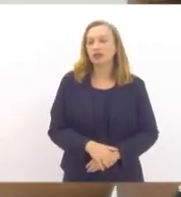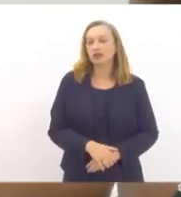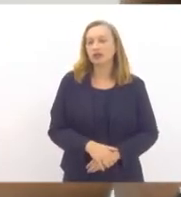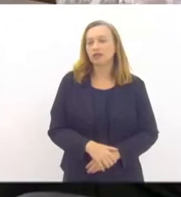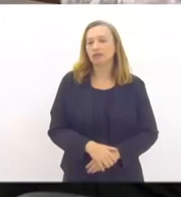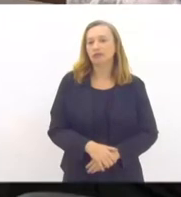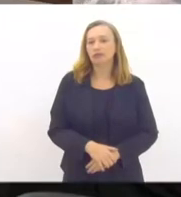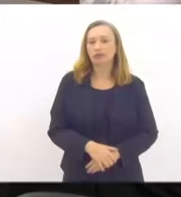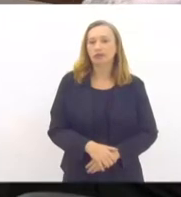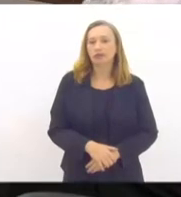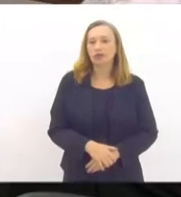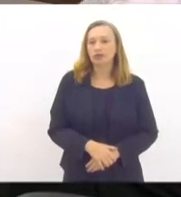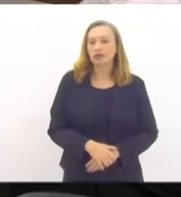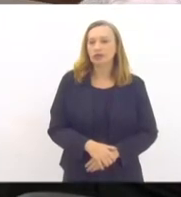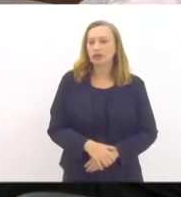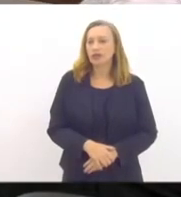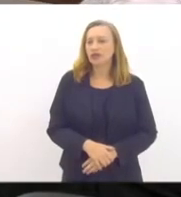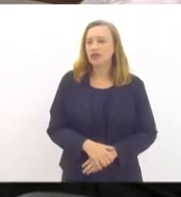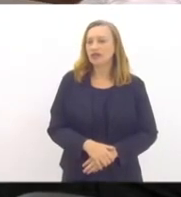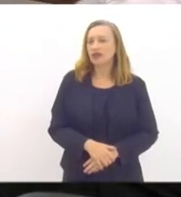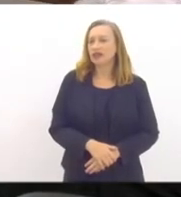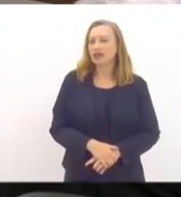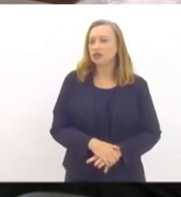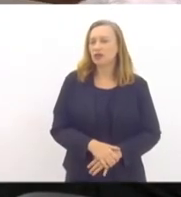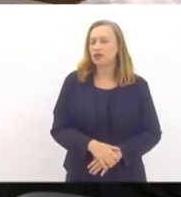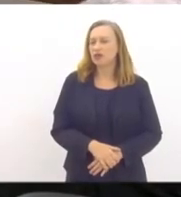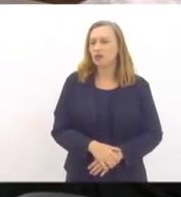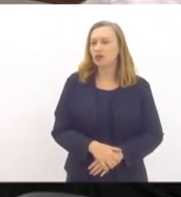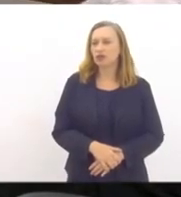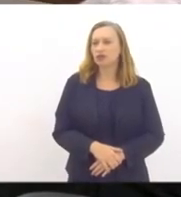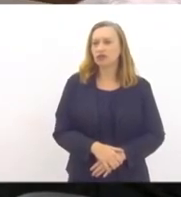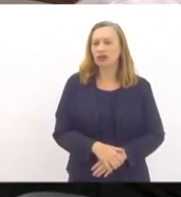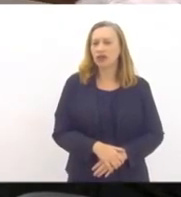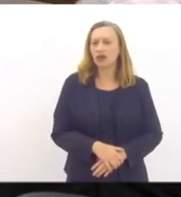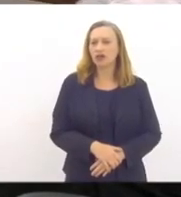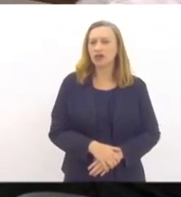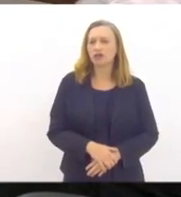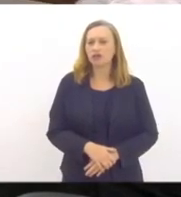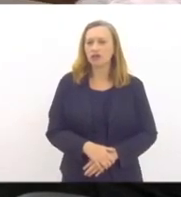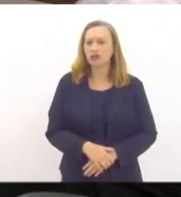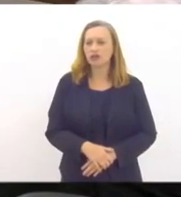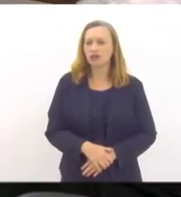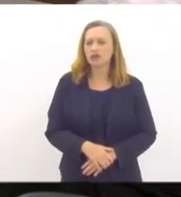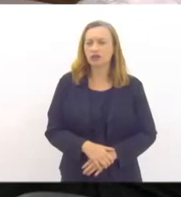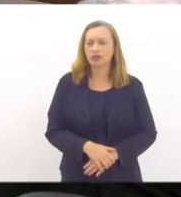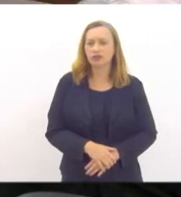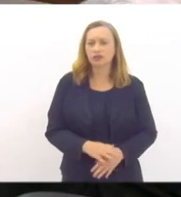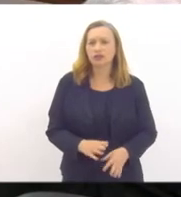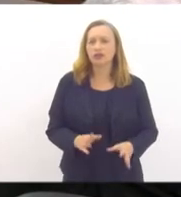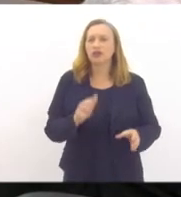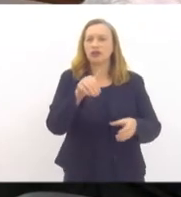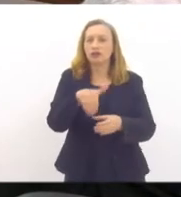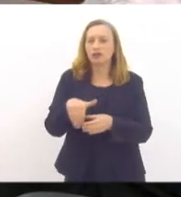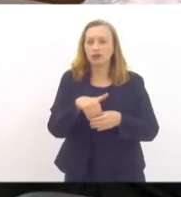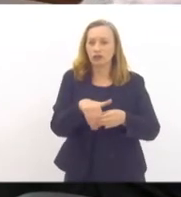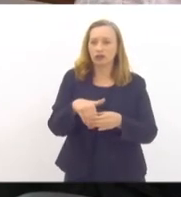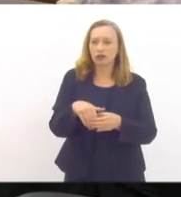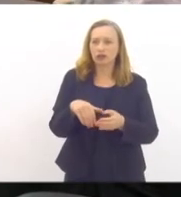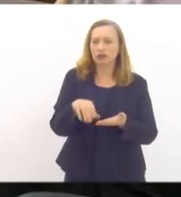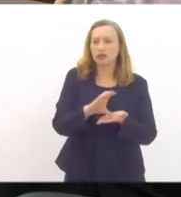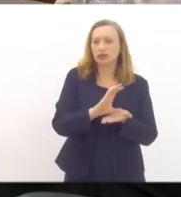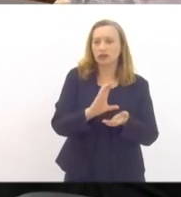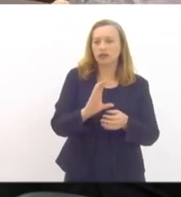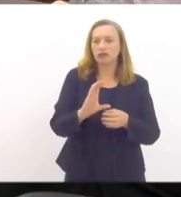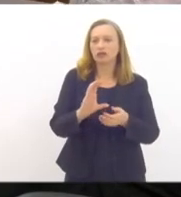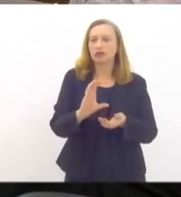muitas delongas também, fazendo um eco às falas do colega que acabou de falar enquanto a OAB, né? Sendo um voto institucional, ele não é um voto